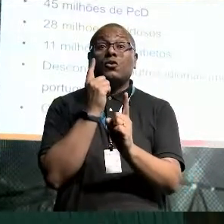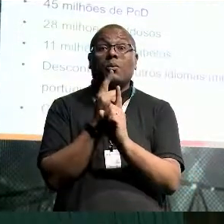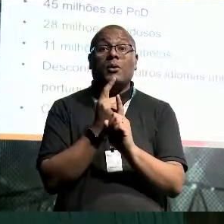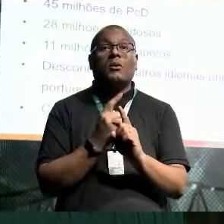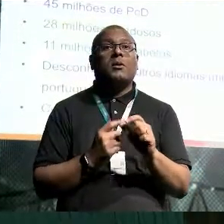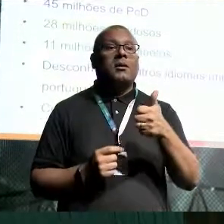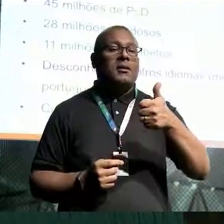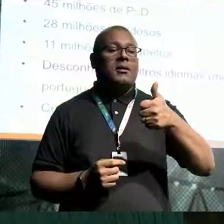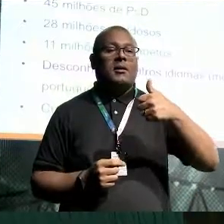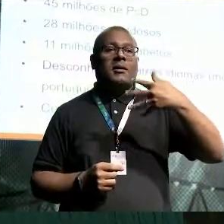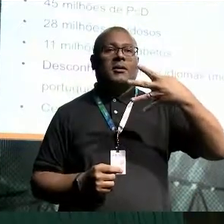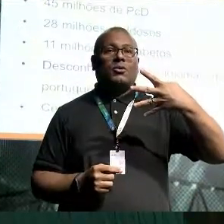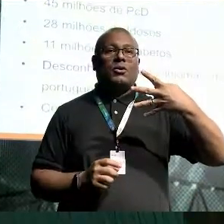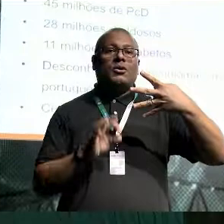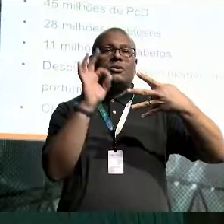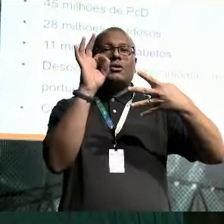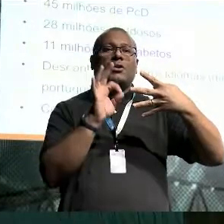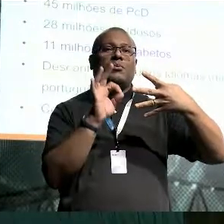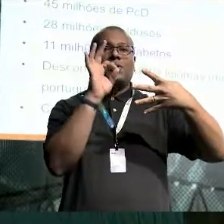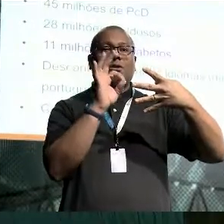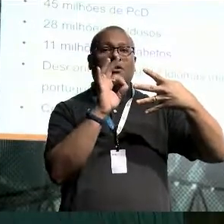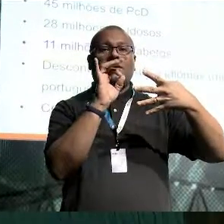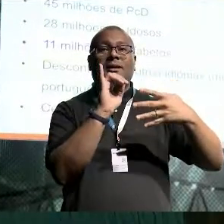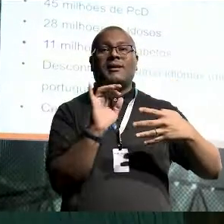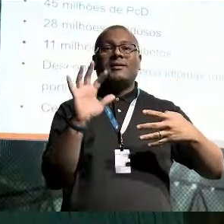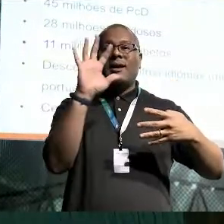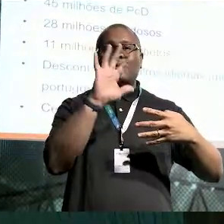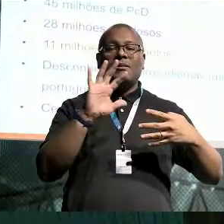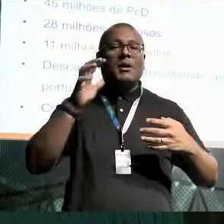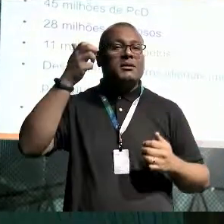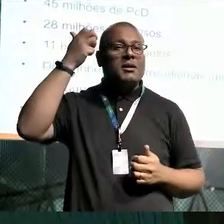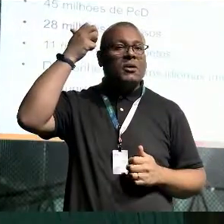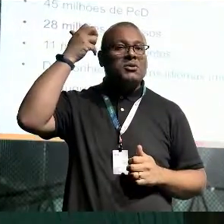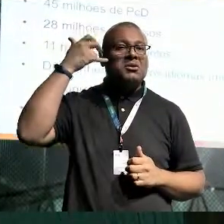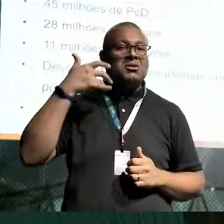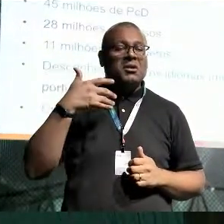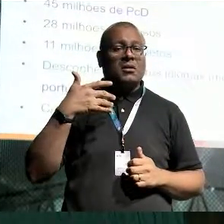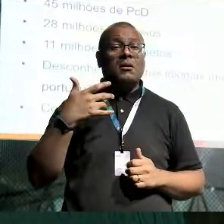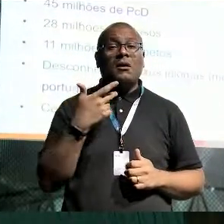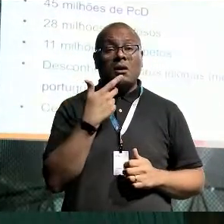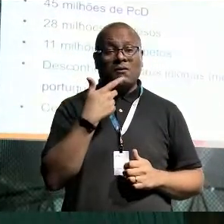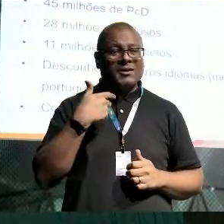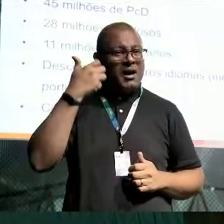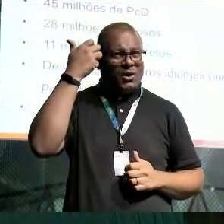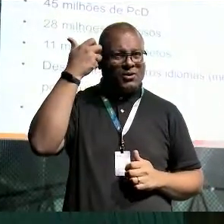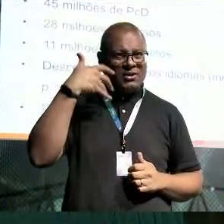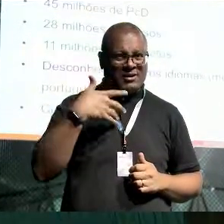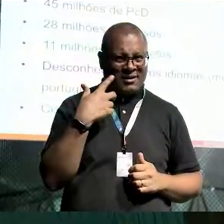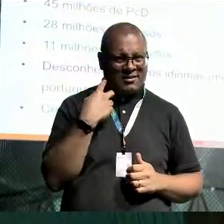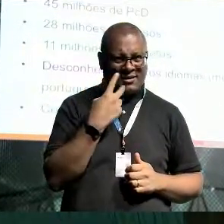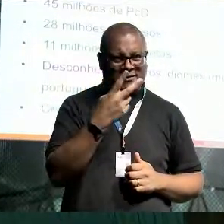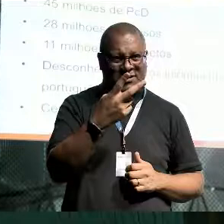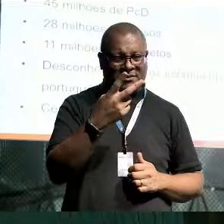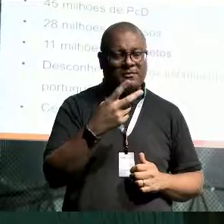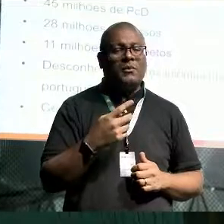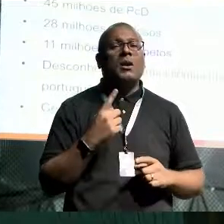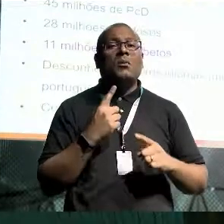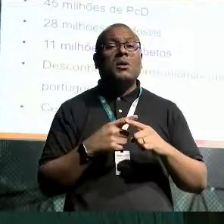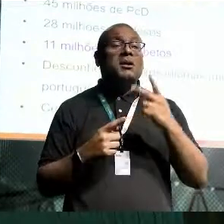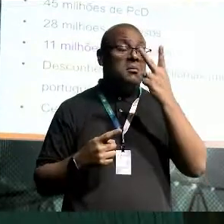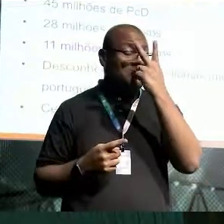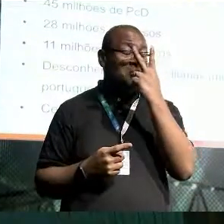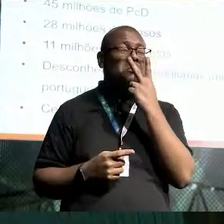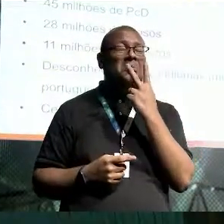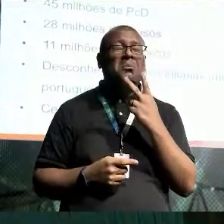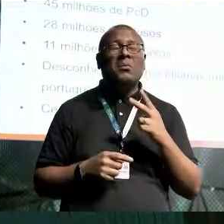apenas 14% das imagens são descritivas. O que acontece isso? Eu acabei de fazer minha autodescrição para vocês, porque tem gente